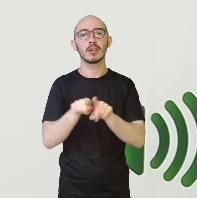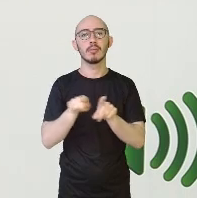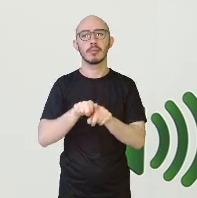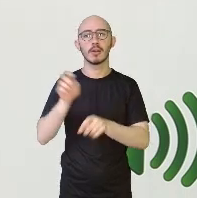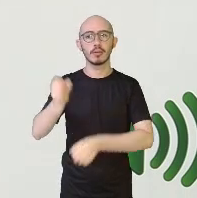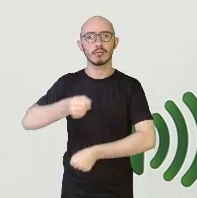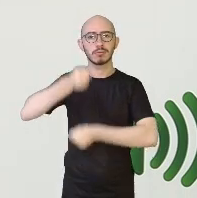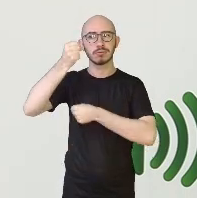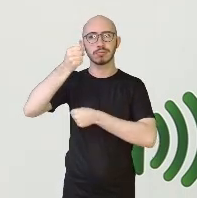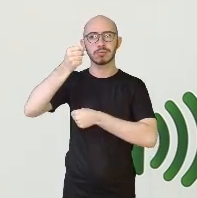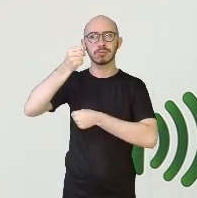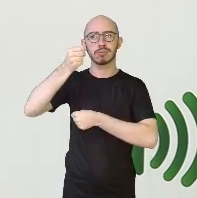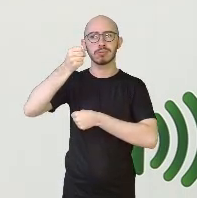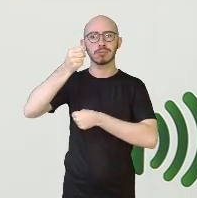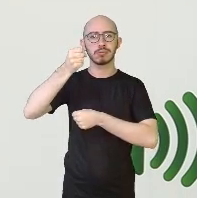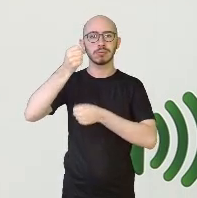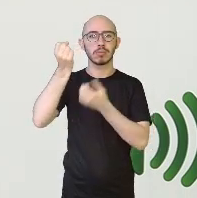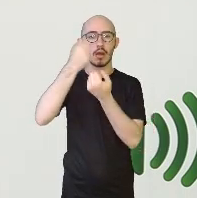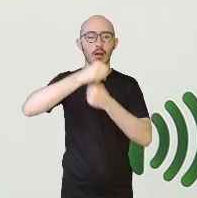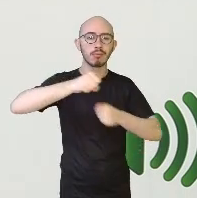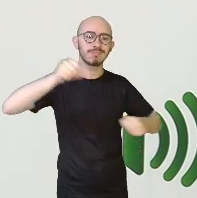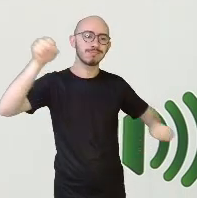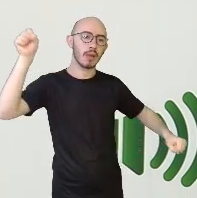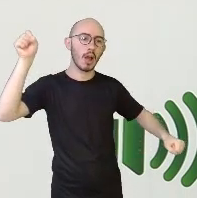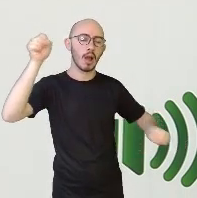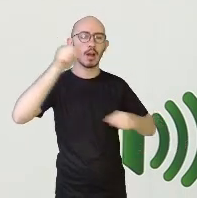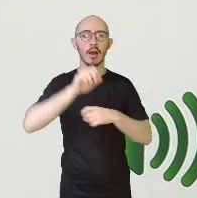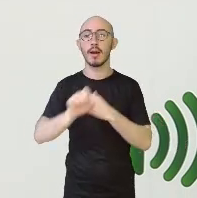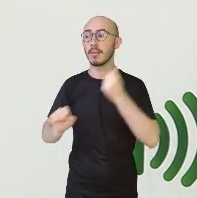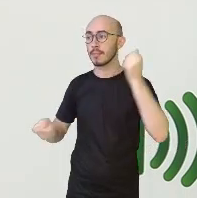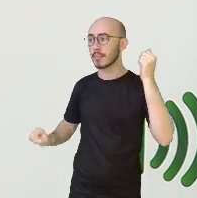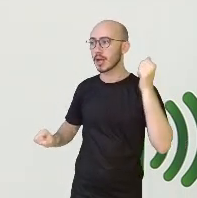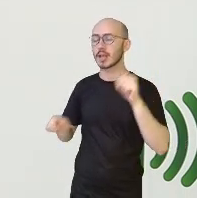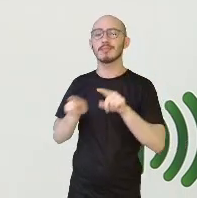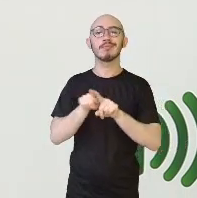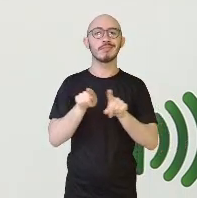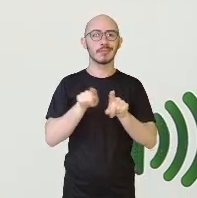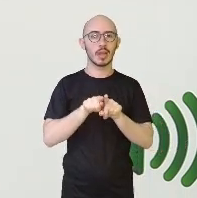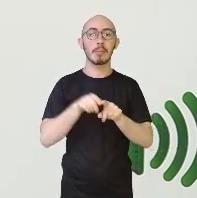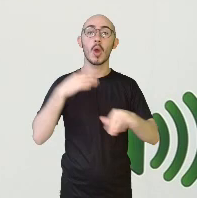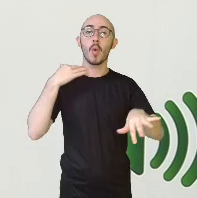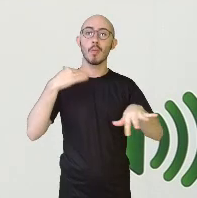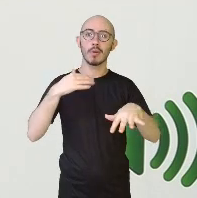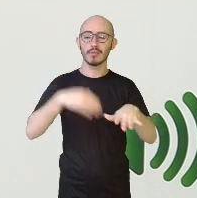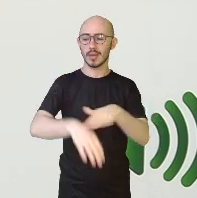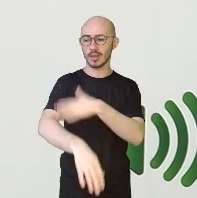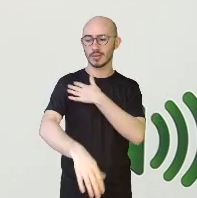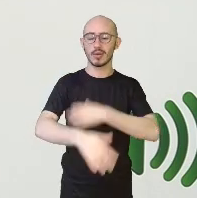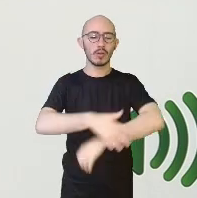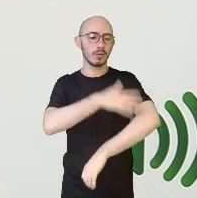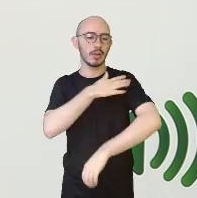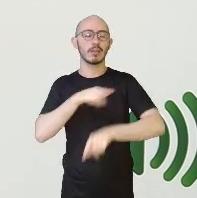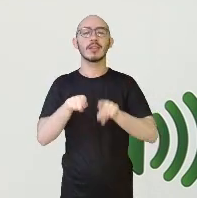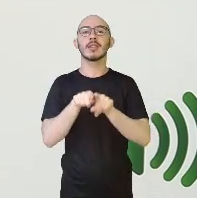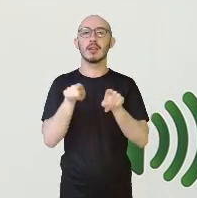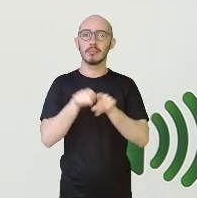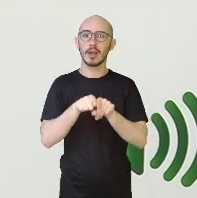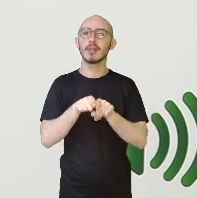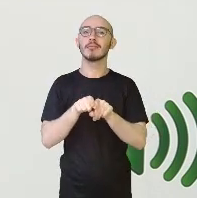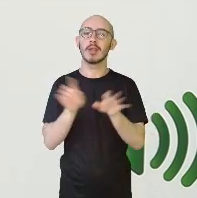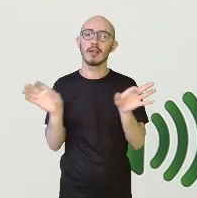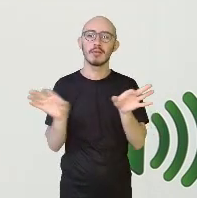ele faz assim, faz para o outro lado, também faz parte desse